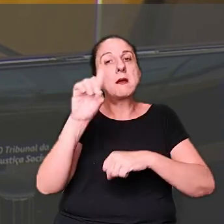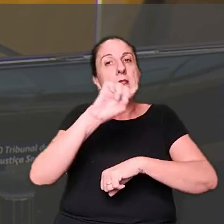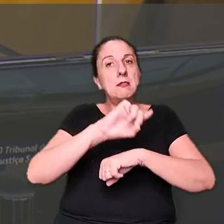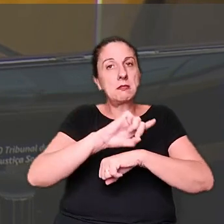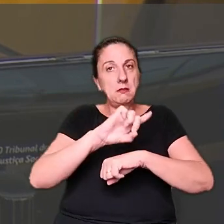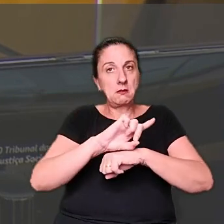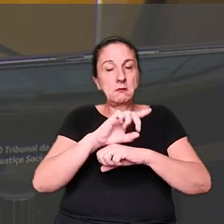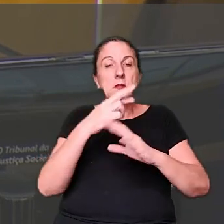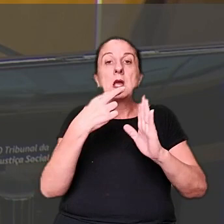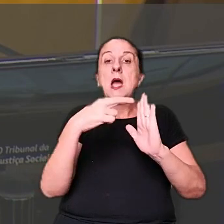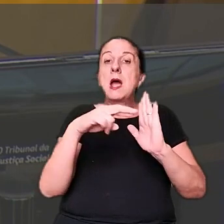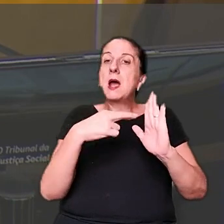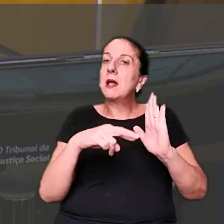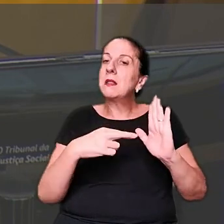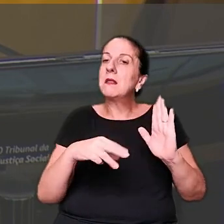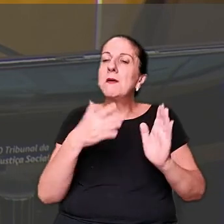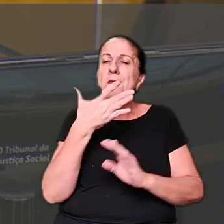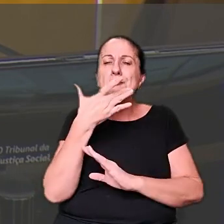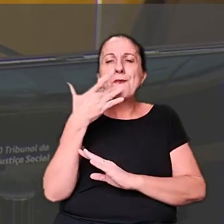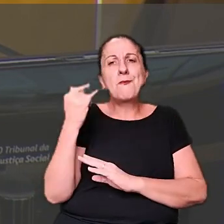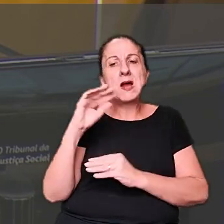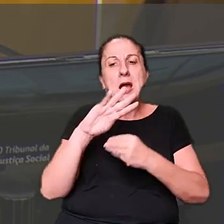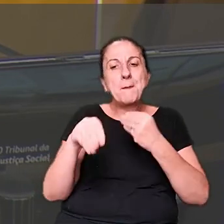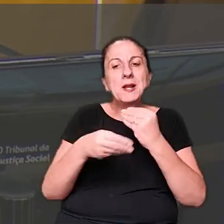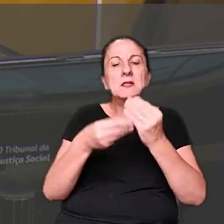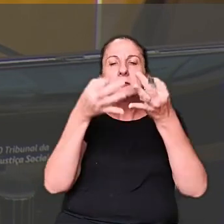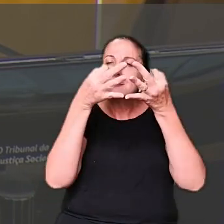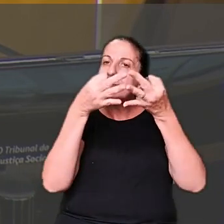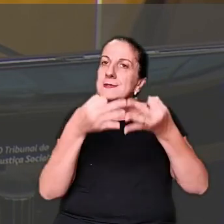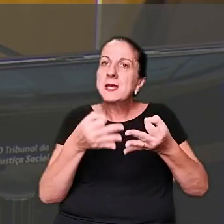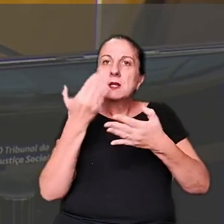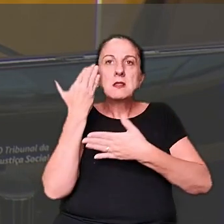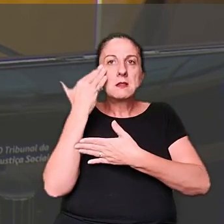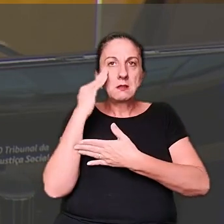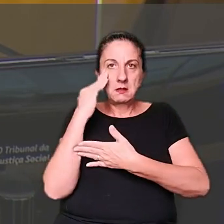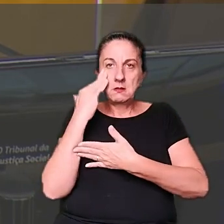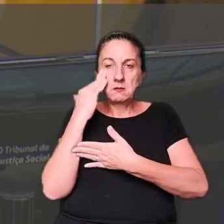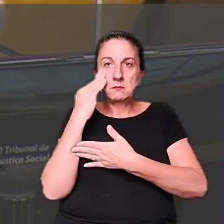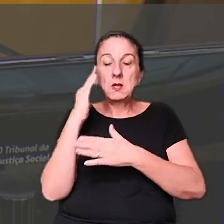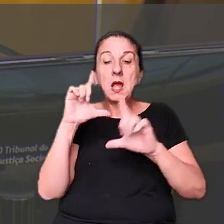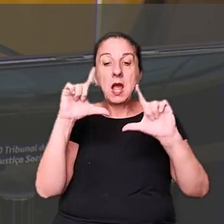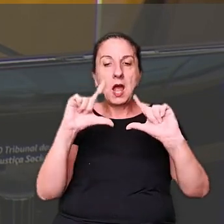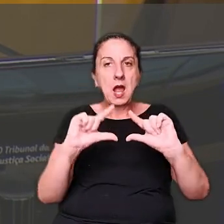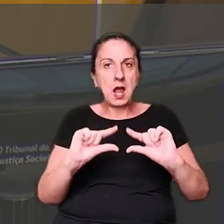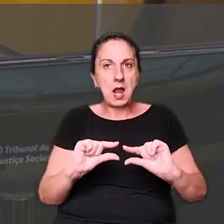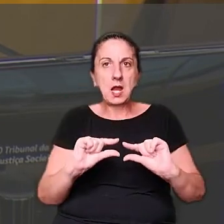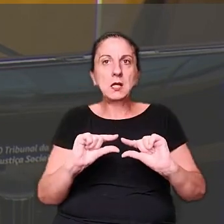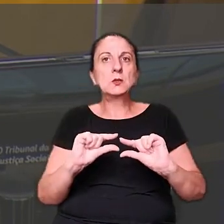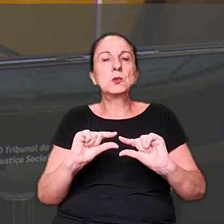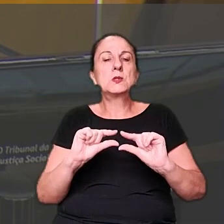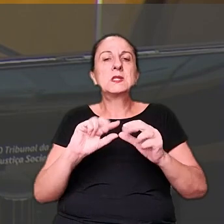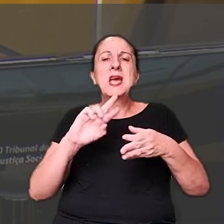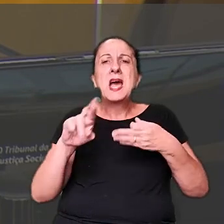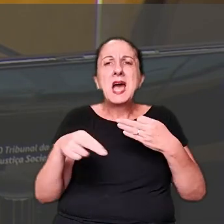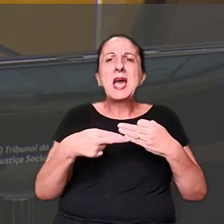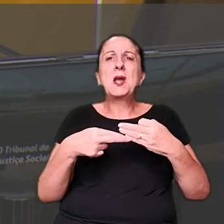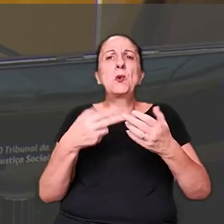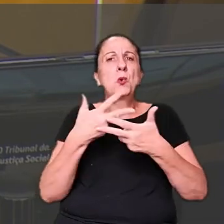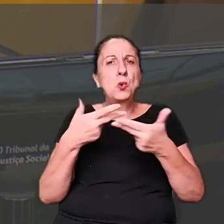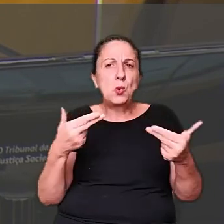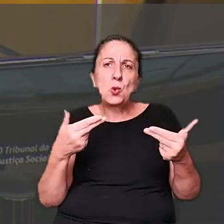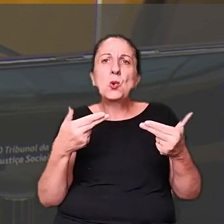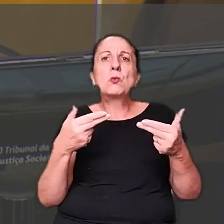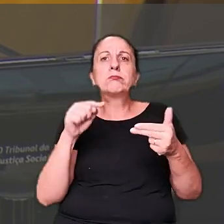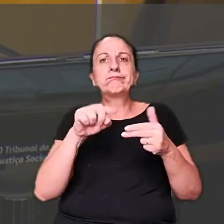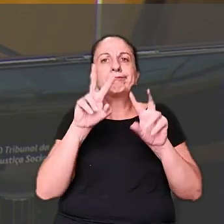dessa data. Para o relator, isso facilitaria a aplicação correta do entendimento, reduzindo a gama de recursos